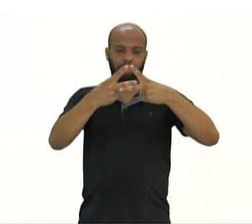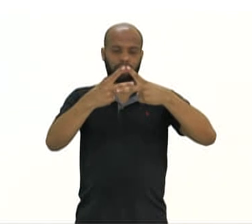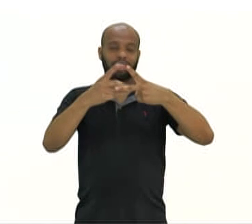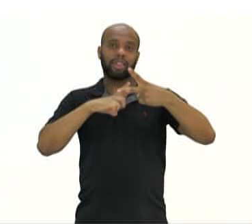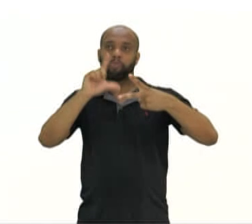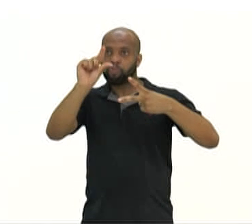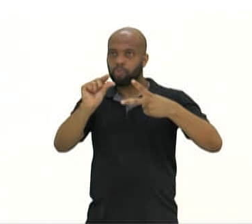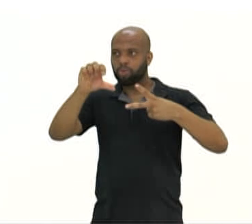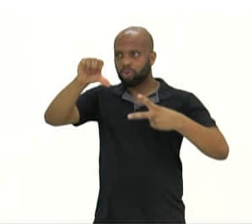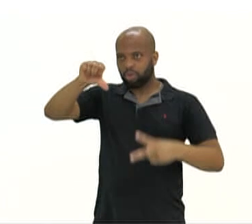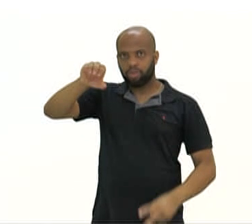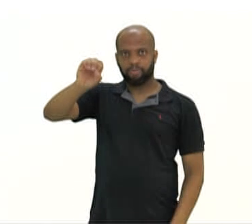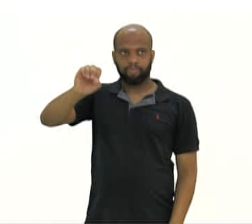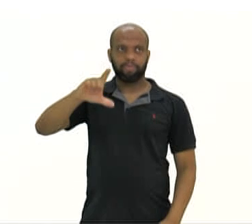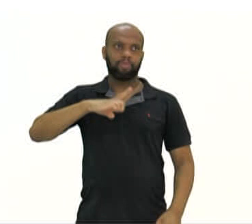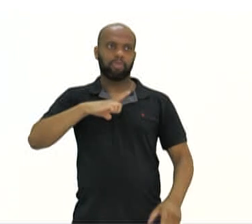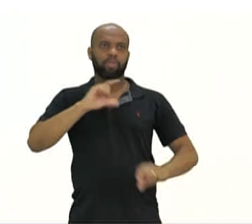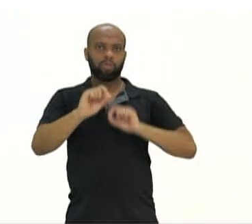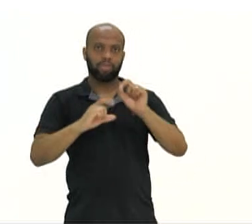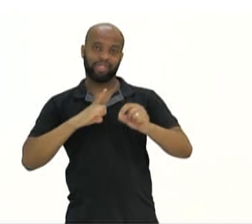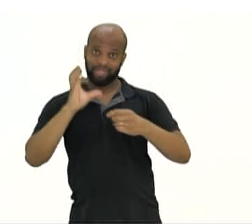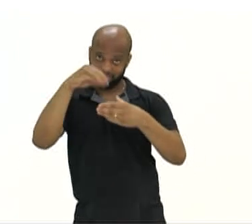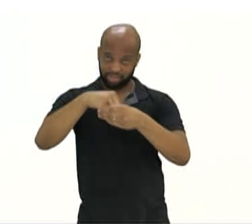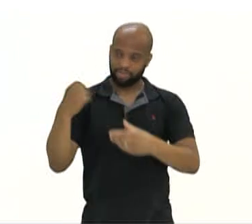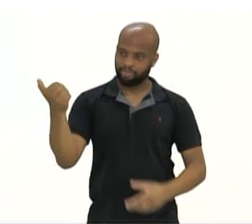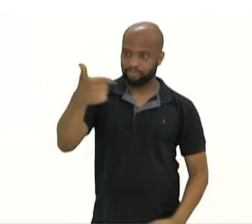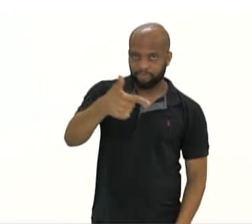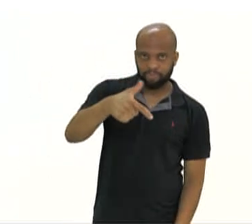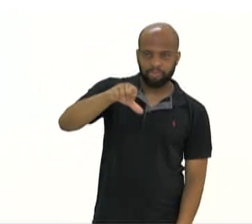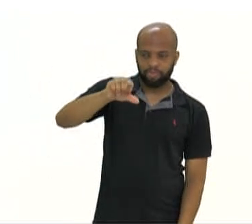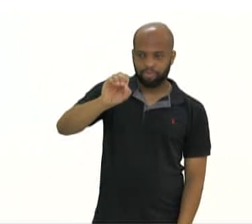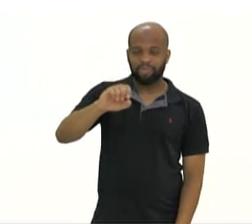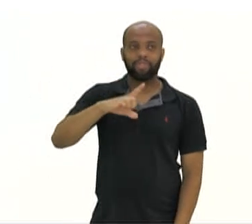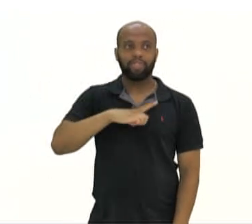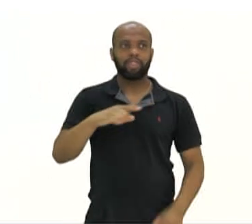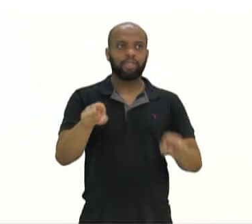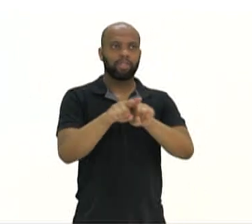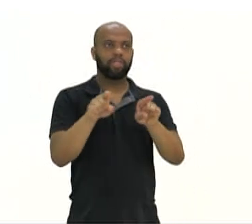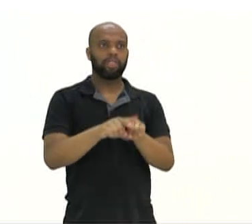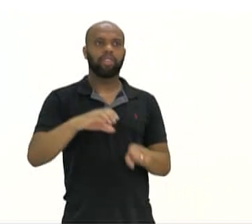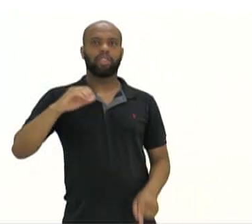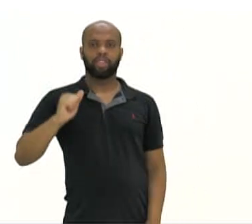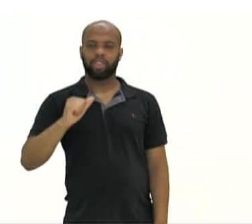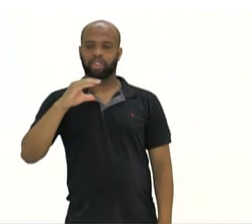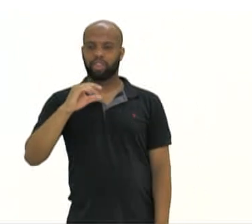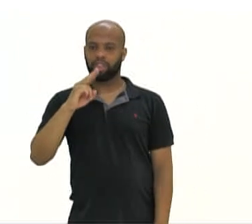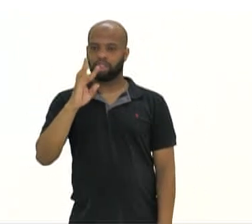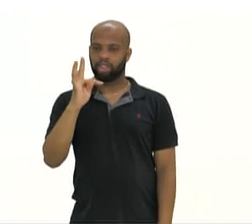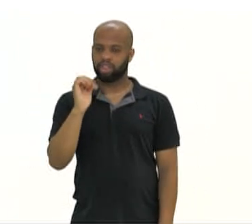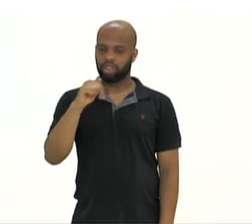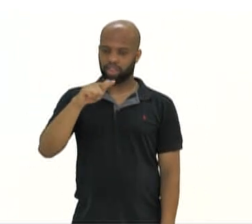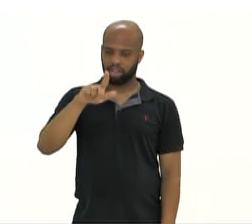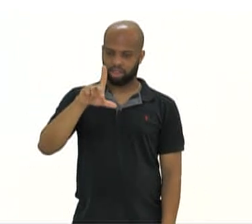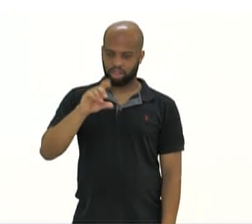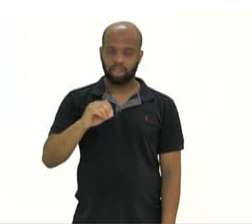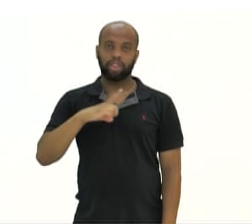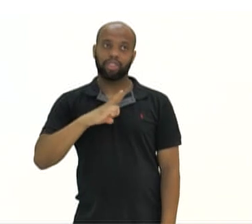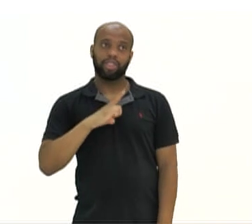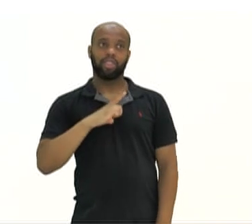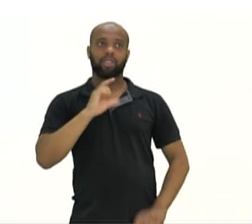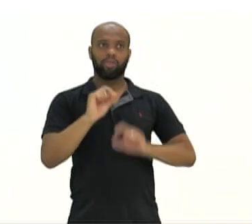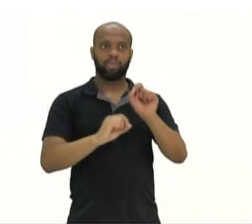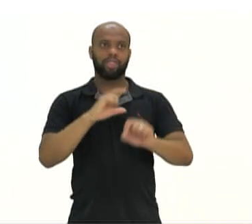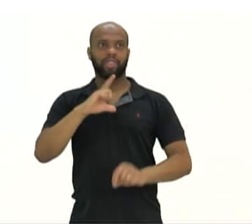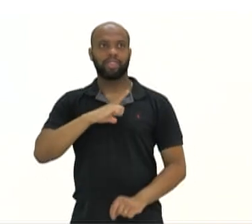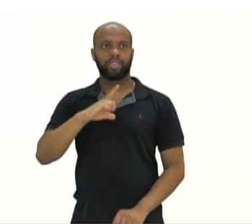do que 90 e um ângulo obtuso interno maior do que 90. E o acutângulo possui três ângulos internos menores que 90.